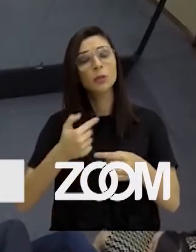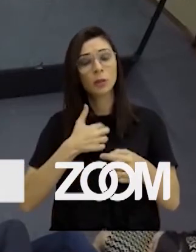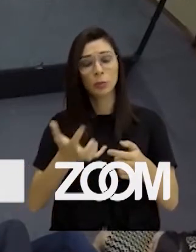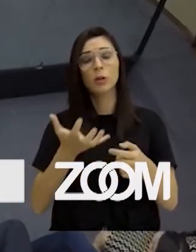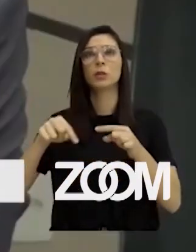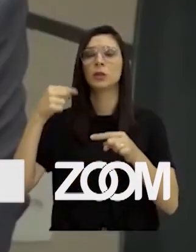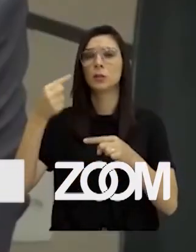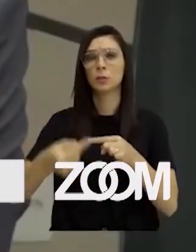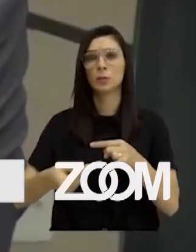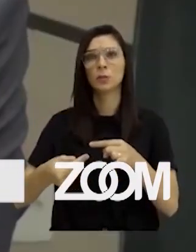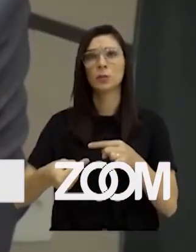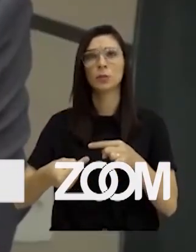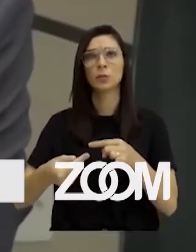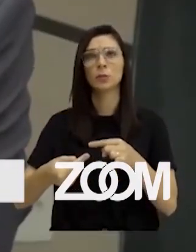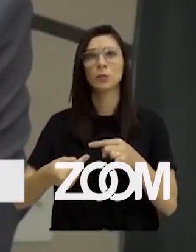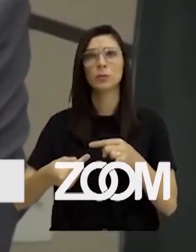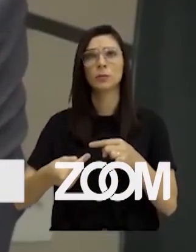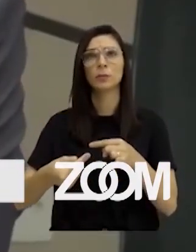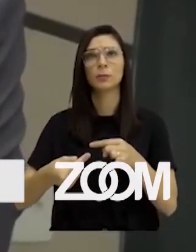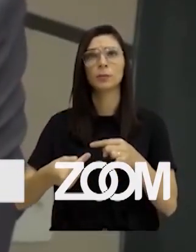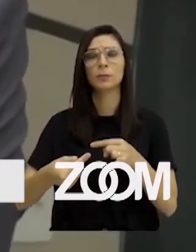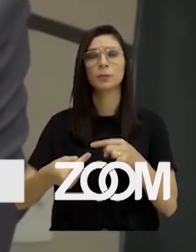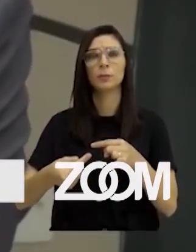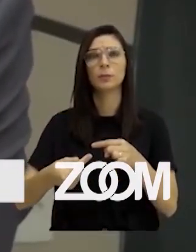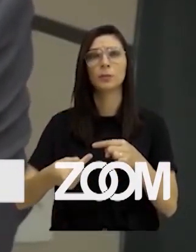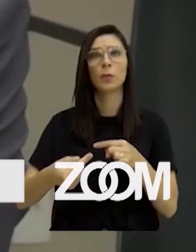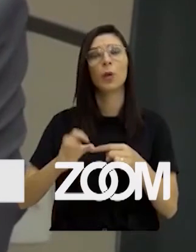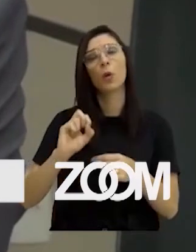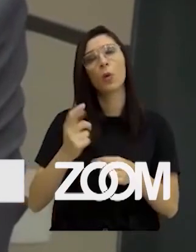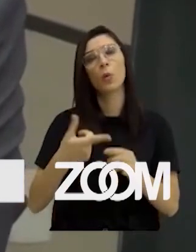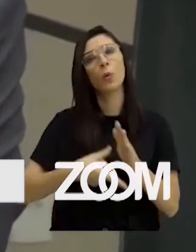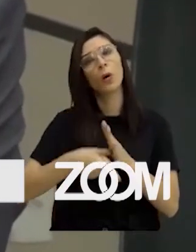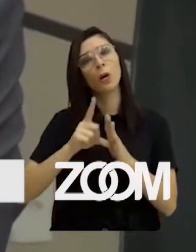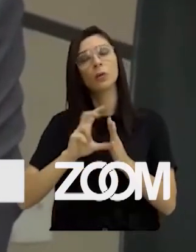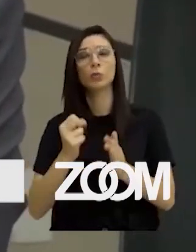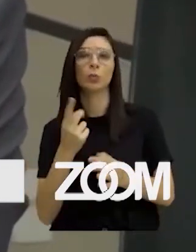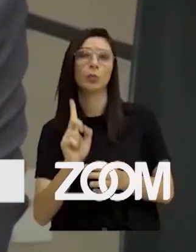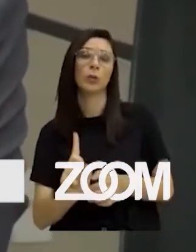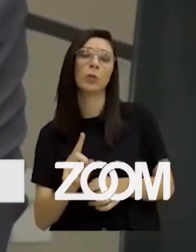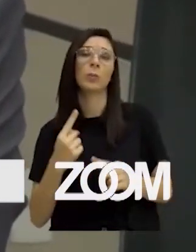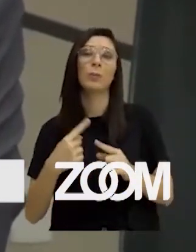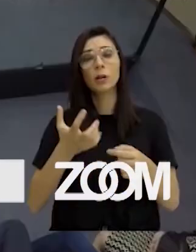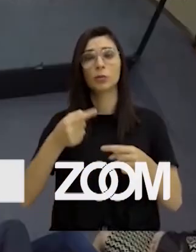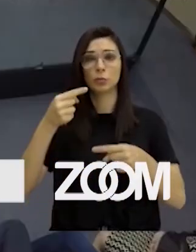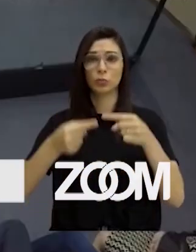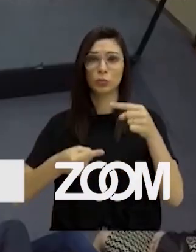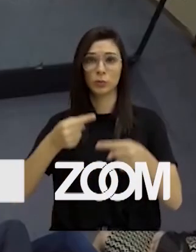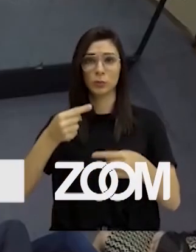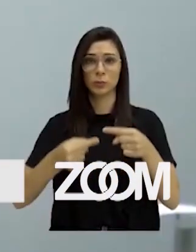plenário. Com isso, Cristiano Huguenin terá 5 dias úteis para realizar a vista do parecer.